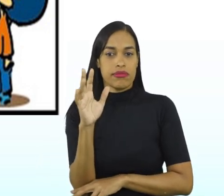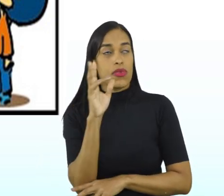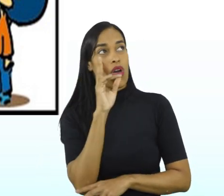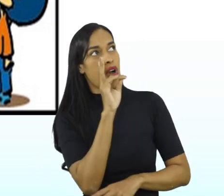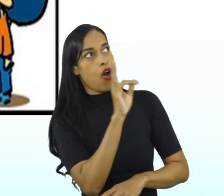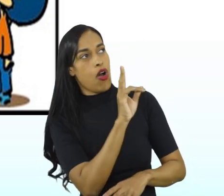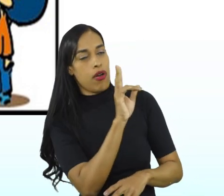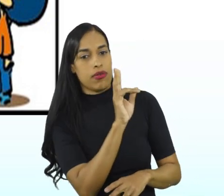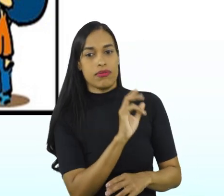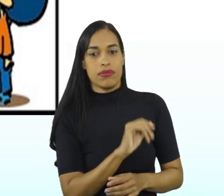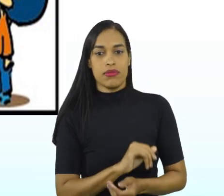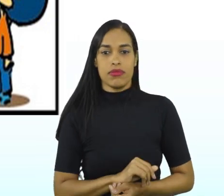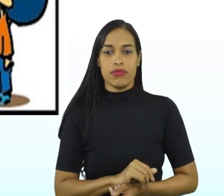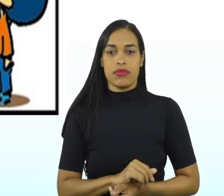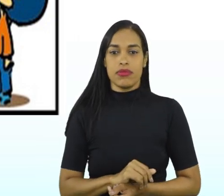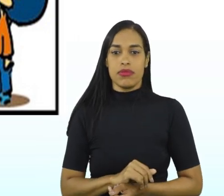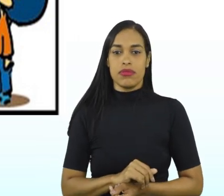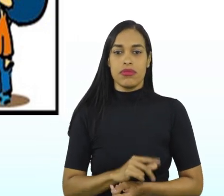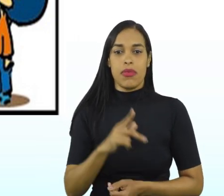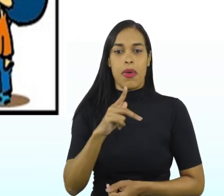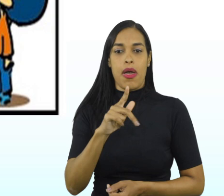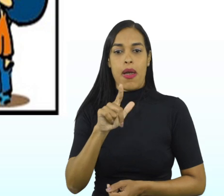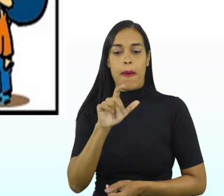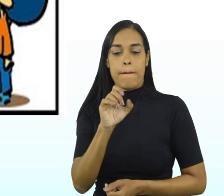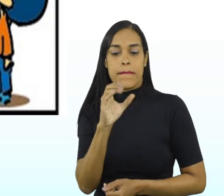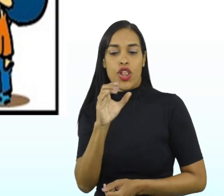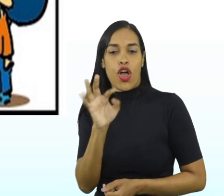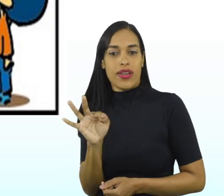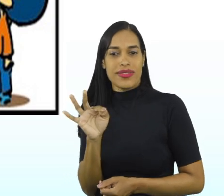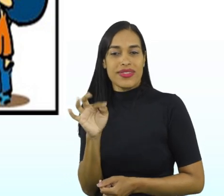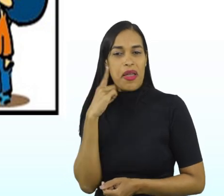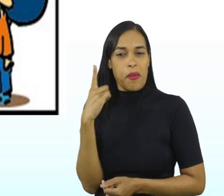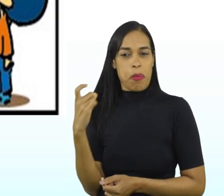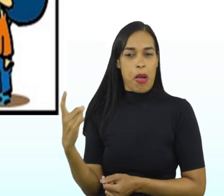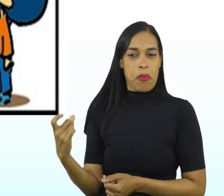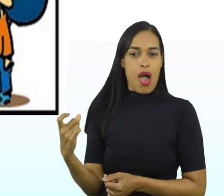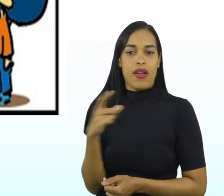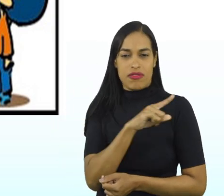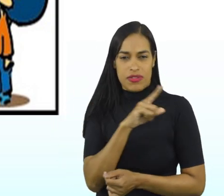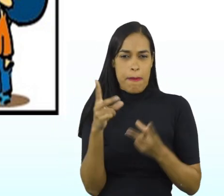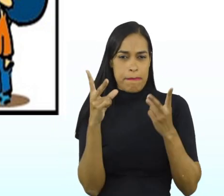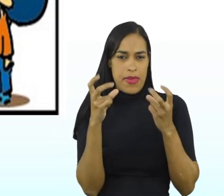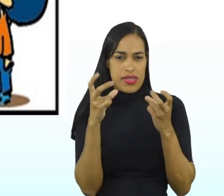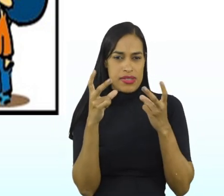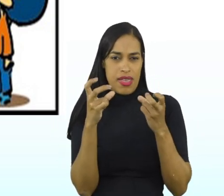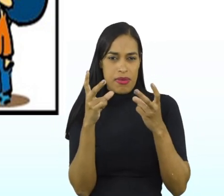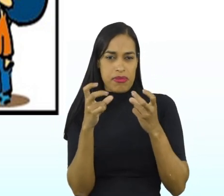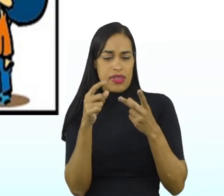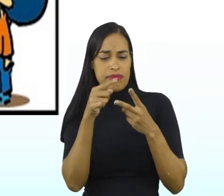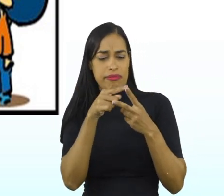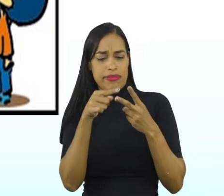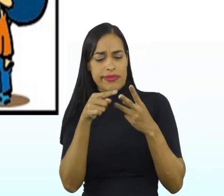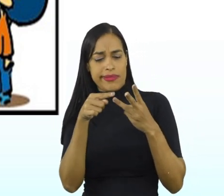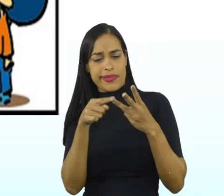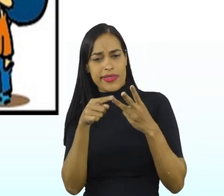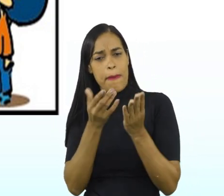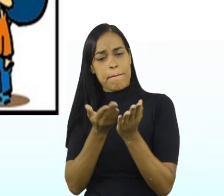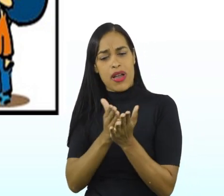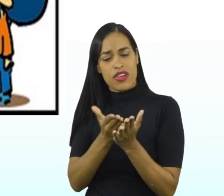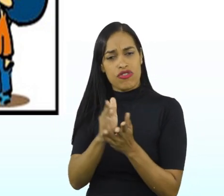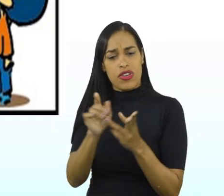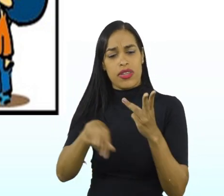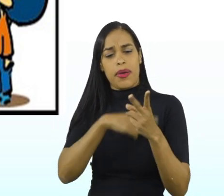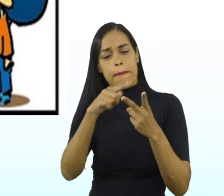Esse toco aí, ó, ploque. Observa. Macaxeira, mandioca e